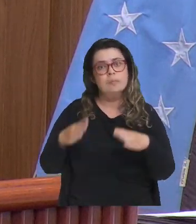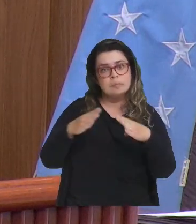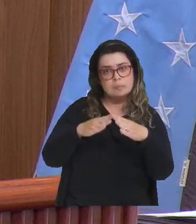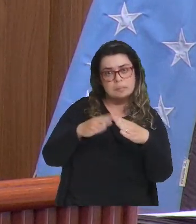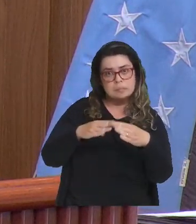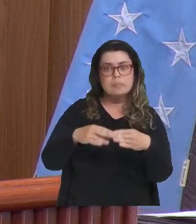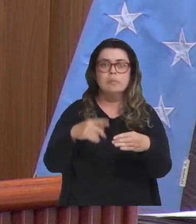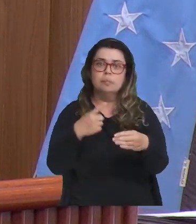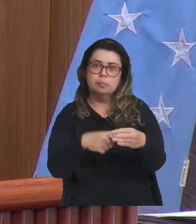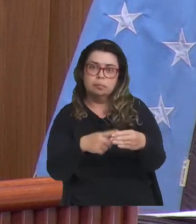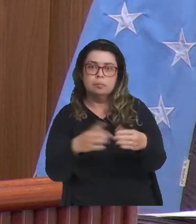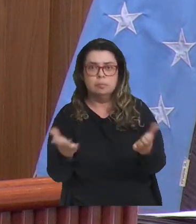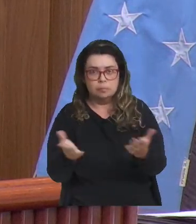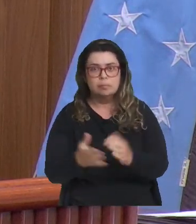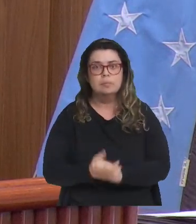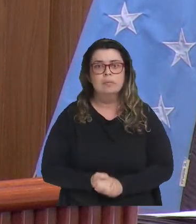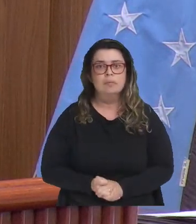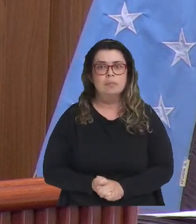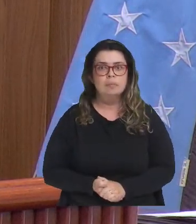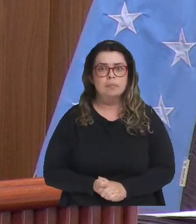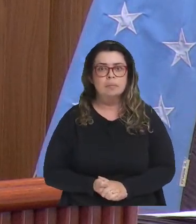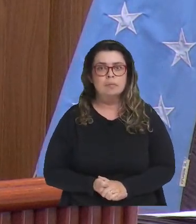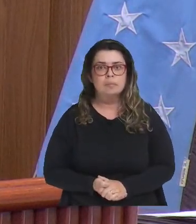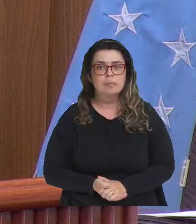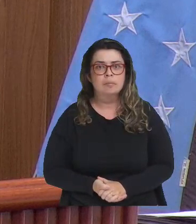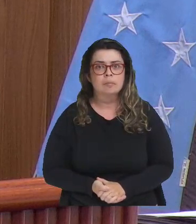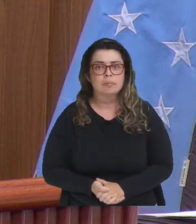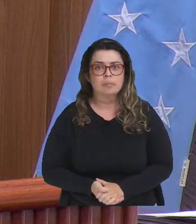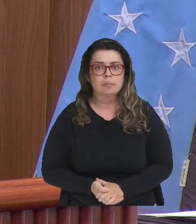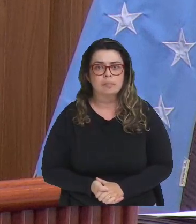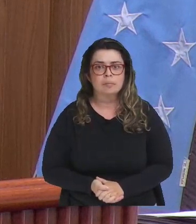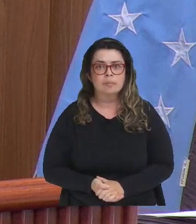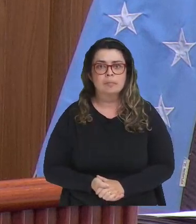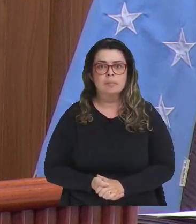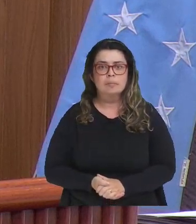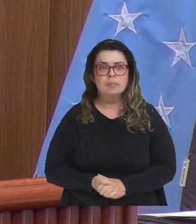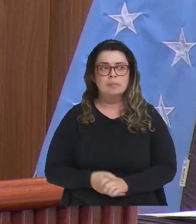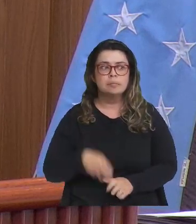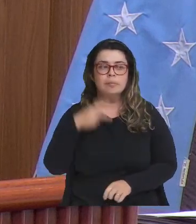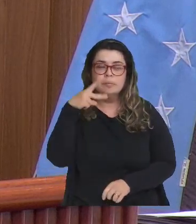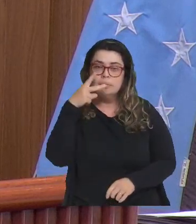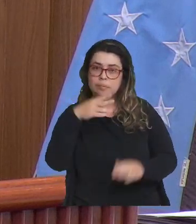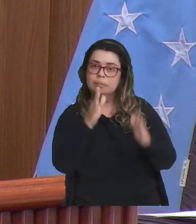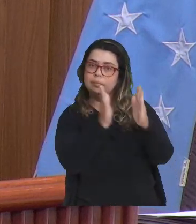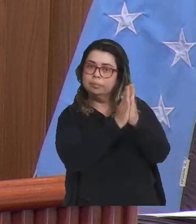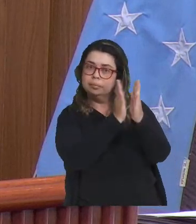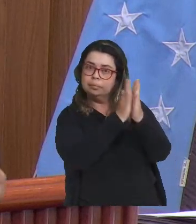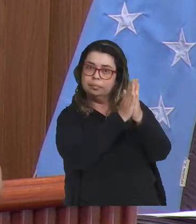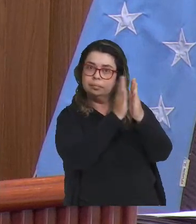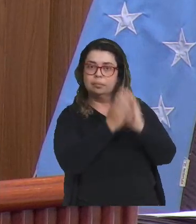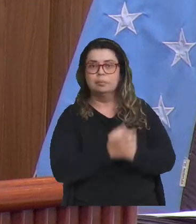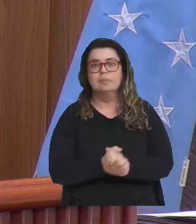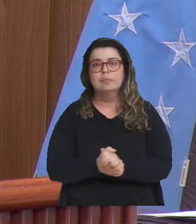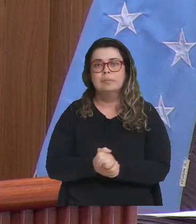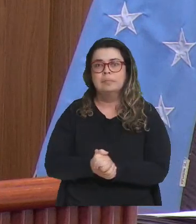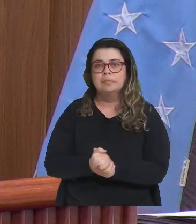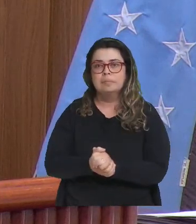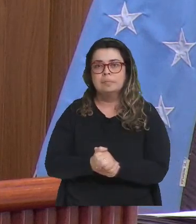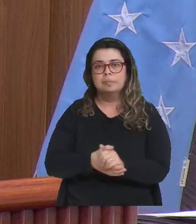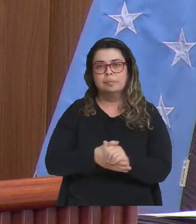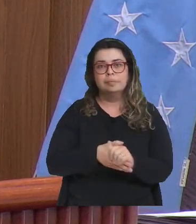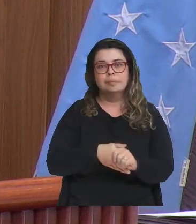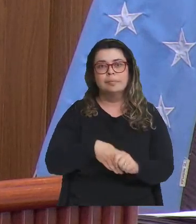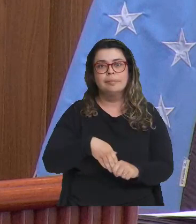do caráter eleitoral, não é? Mas aqui, deixar também meus parabéns a todas as pessoas que trabalharam conosco, não